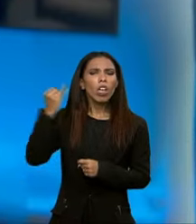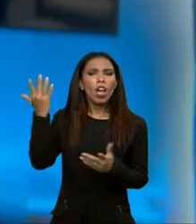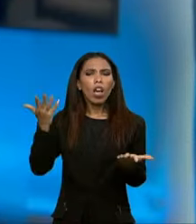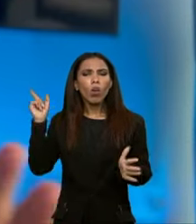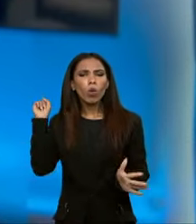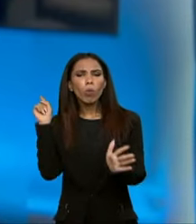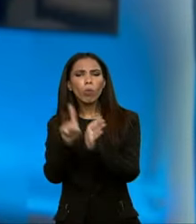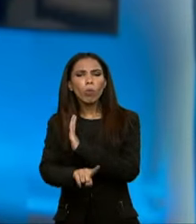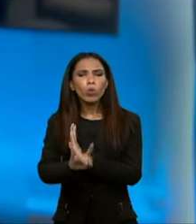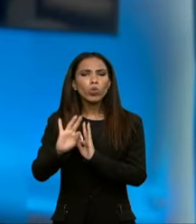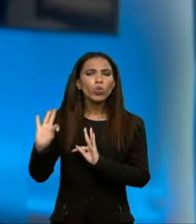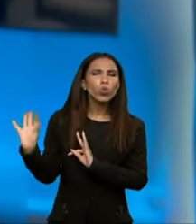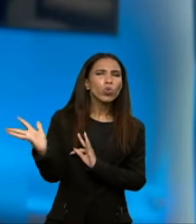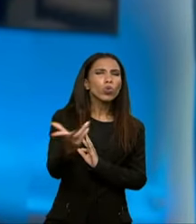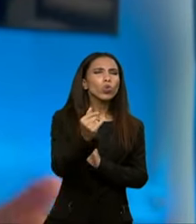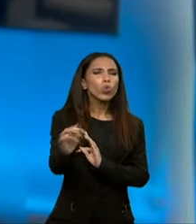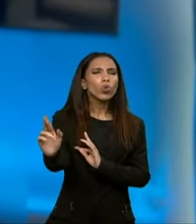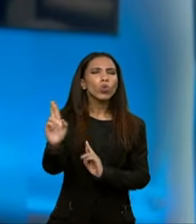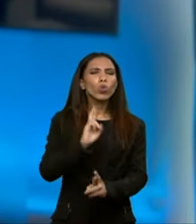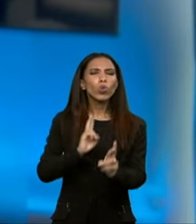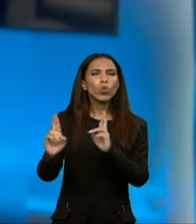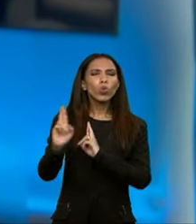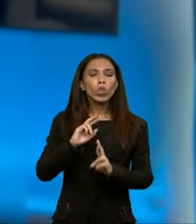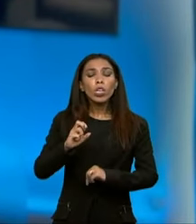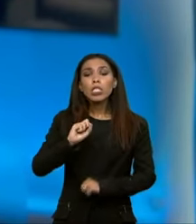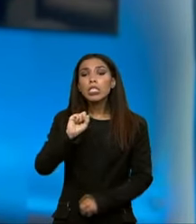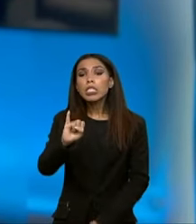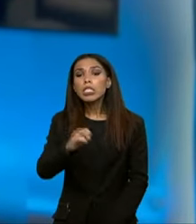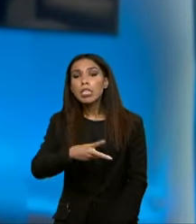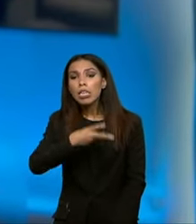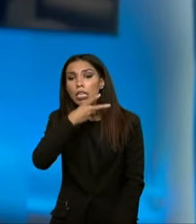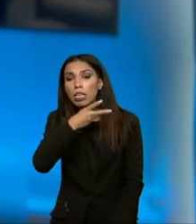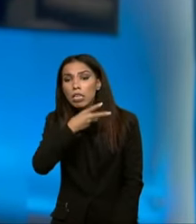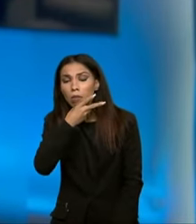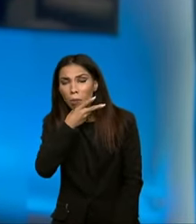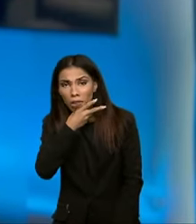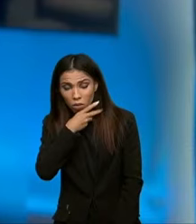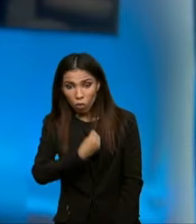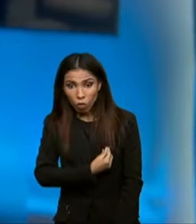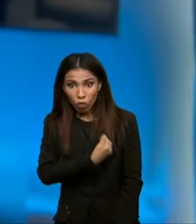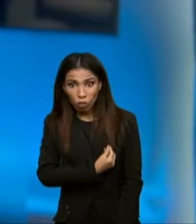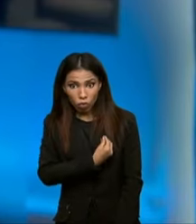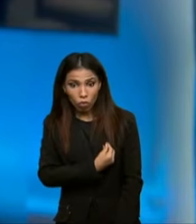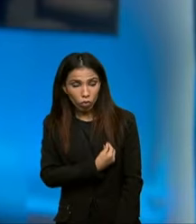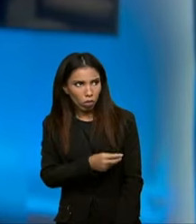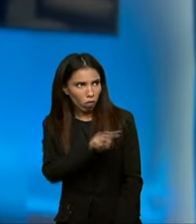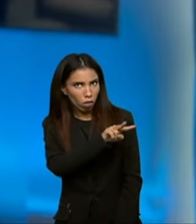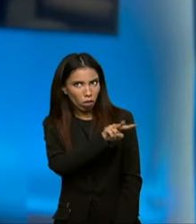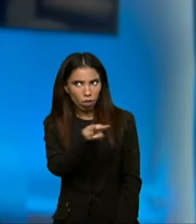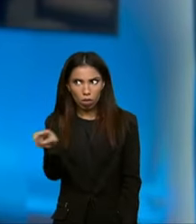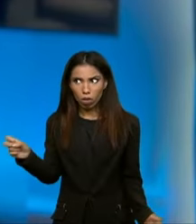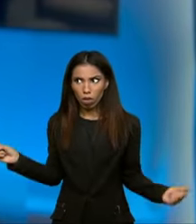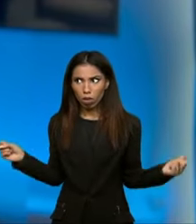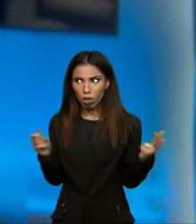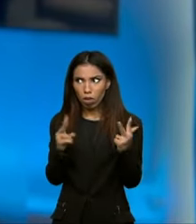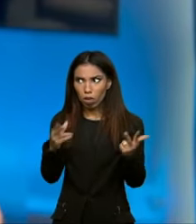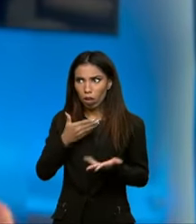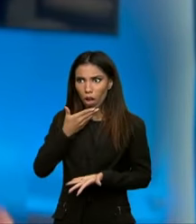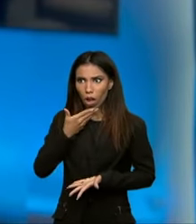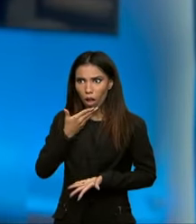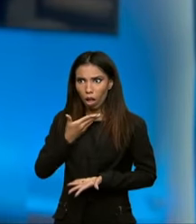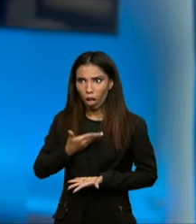pergunta para que todo mundo possa responder. Se Platão estivesse vivo, ficaria espantado. Nós, que ainda aqui